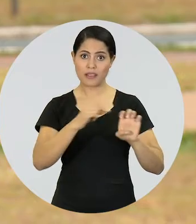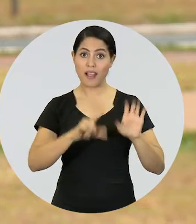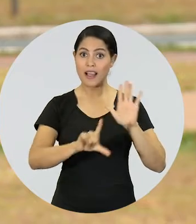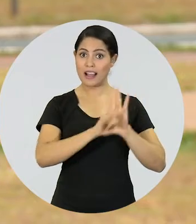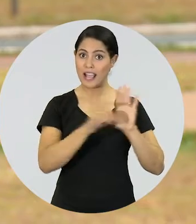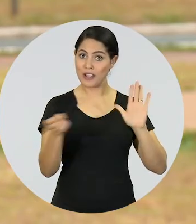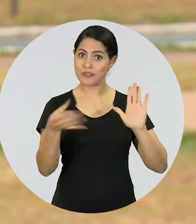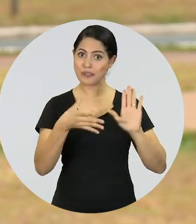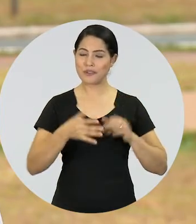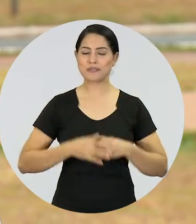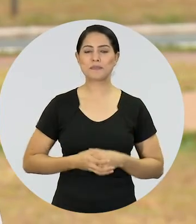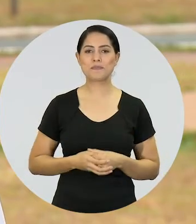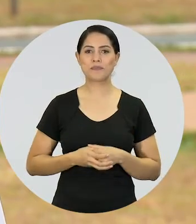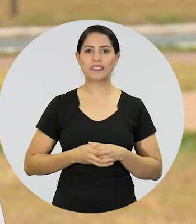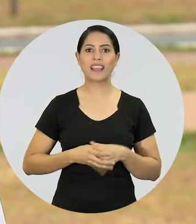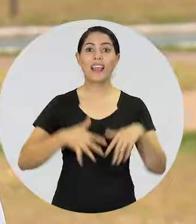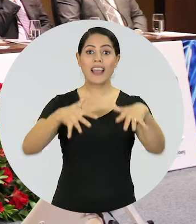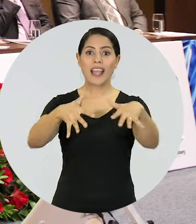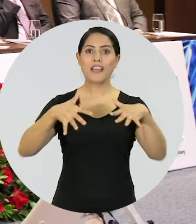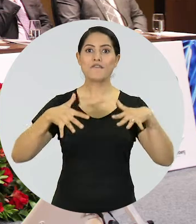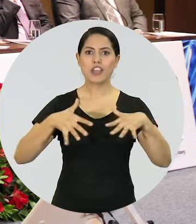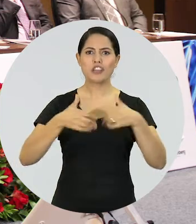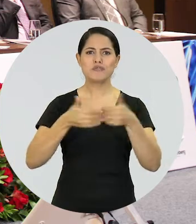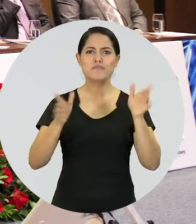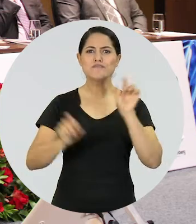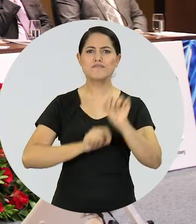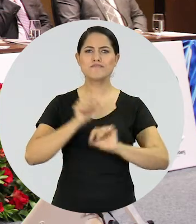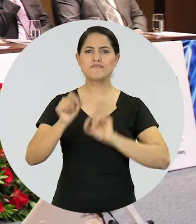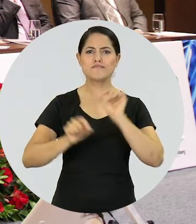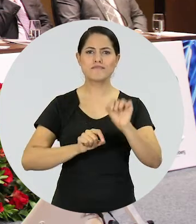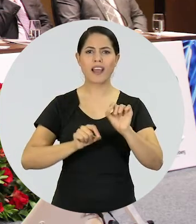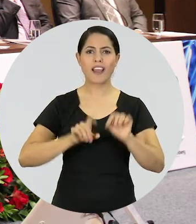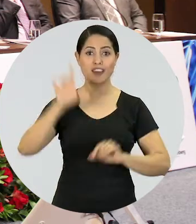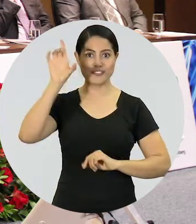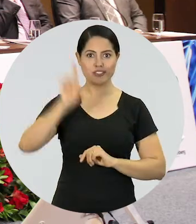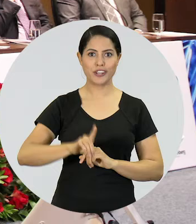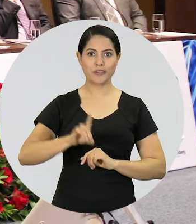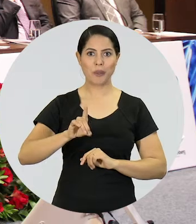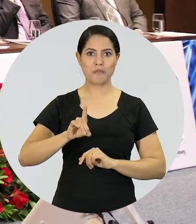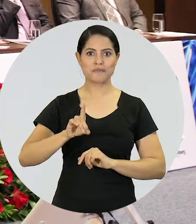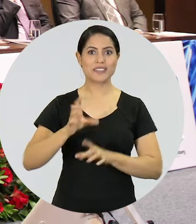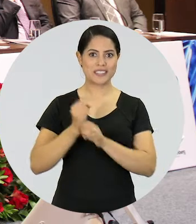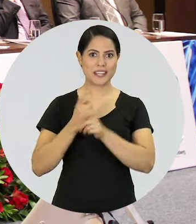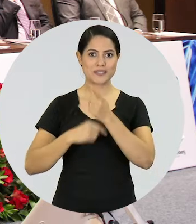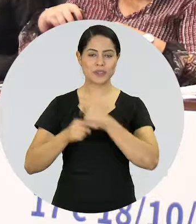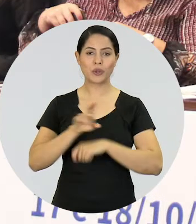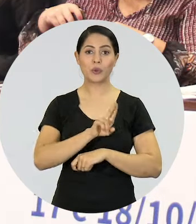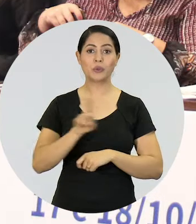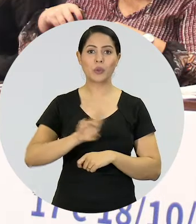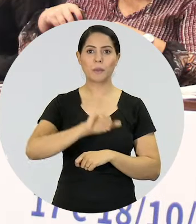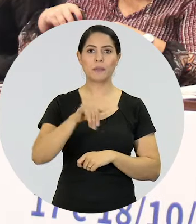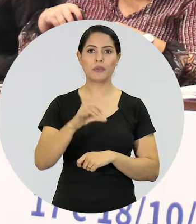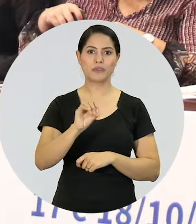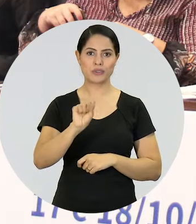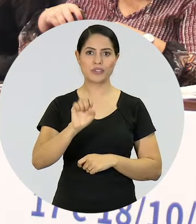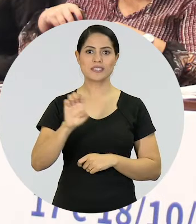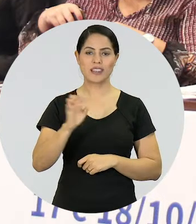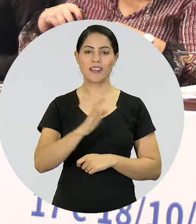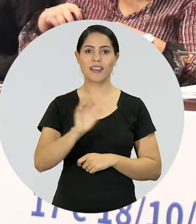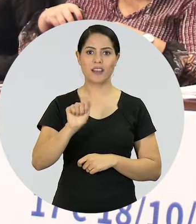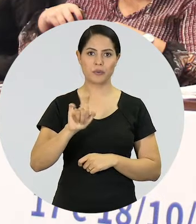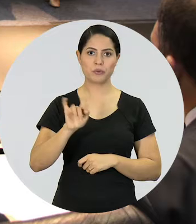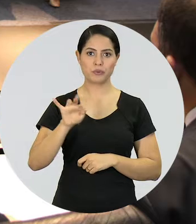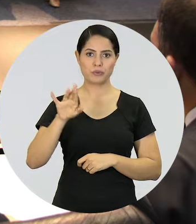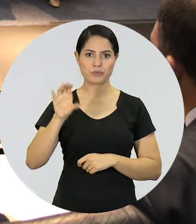empresários, com base na nova legislação. A abertura do evento foi conduzida pelo diretor-tesoureiro da OAB, José Augusto